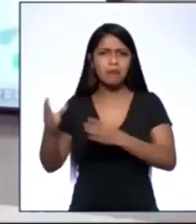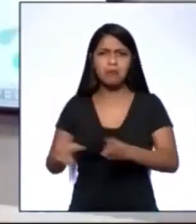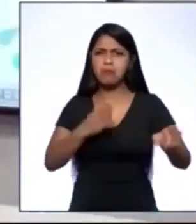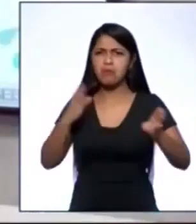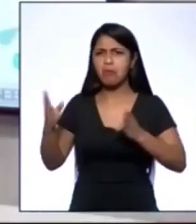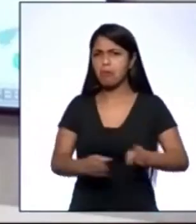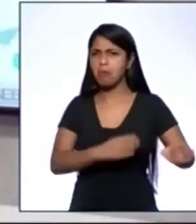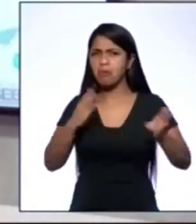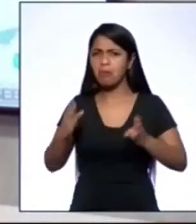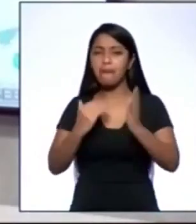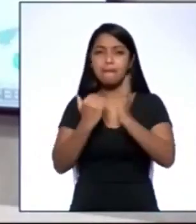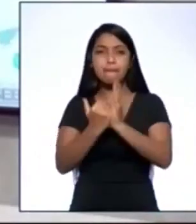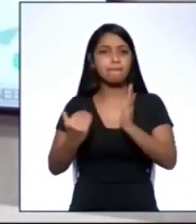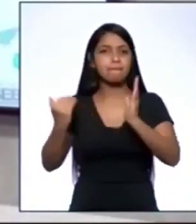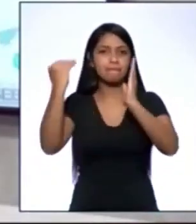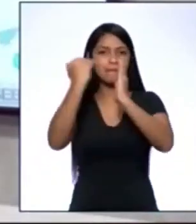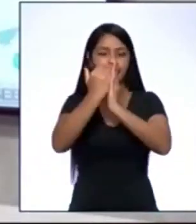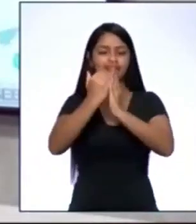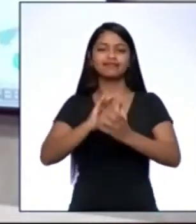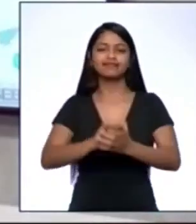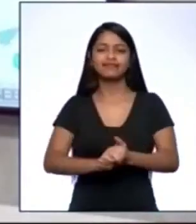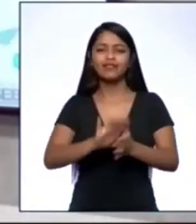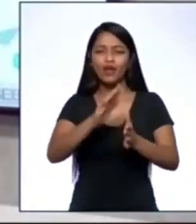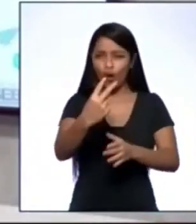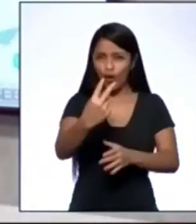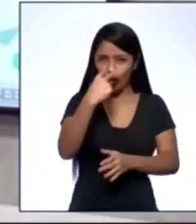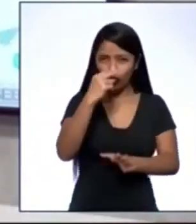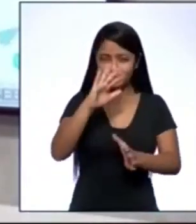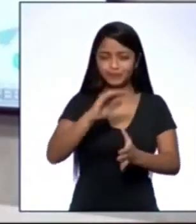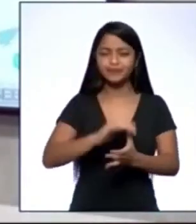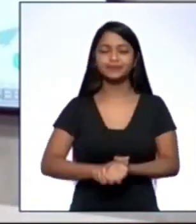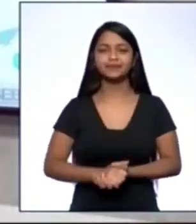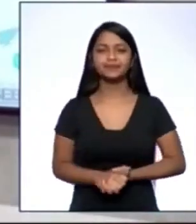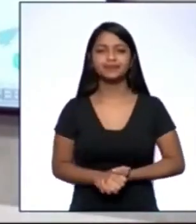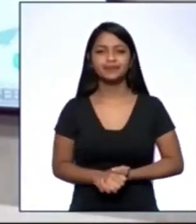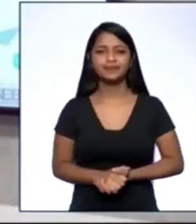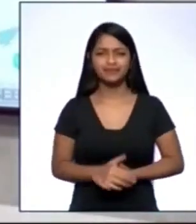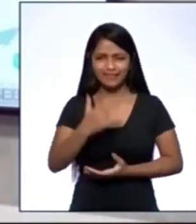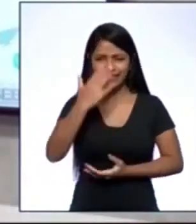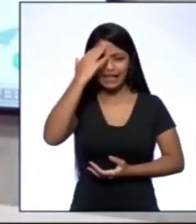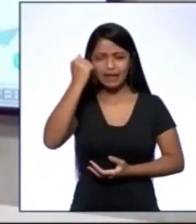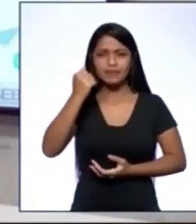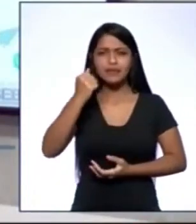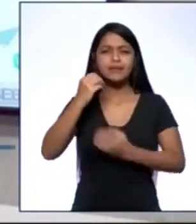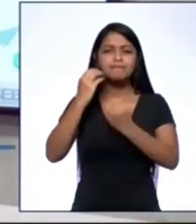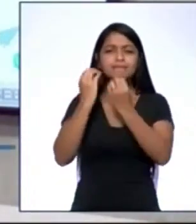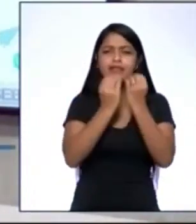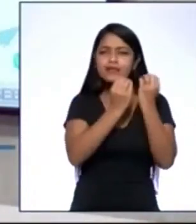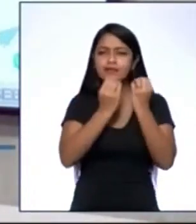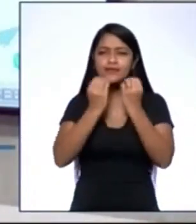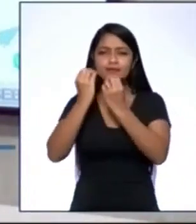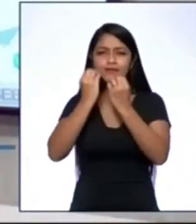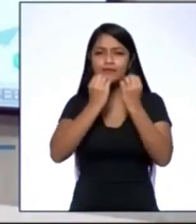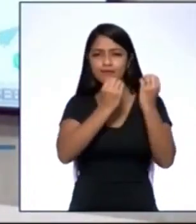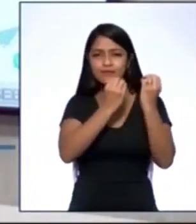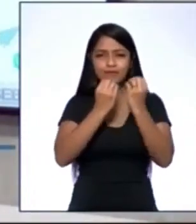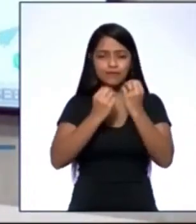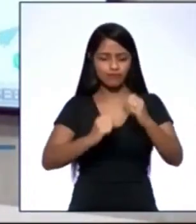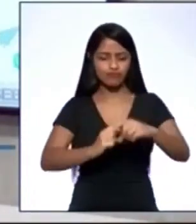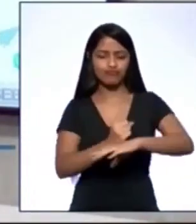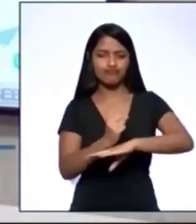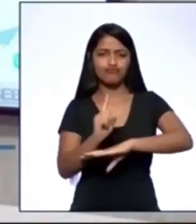só, maior produtividade. Você tem ideia basicamente quantas espigas de milho um pé de milho dá